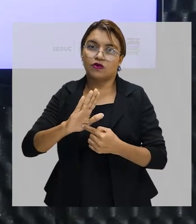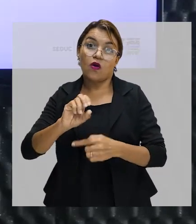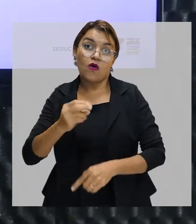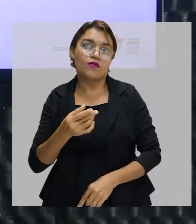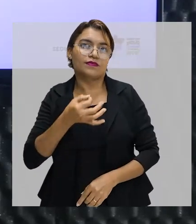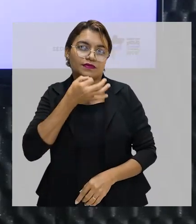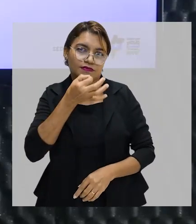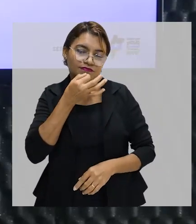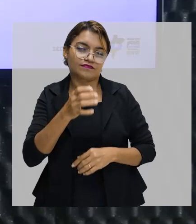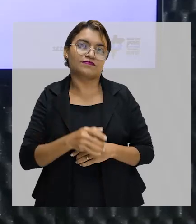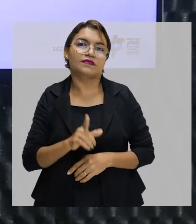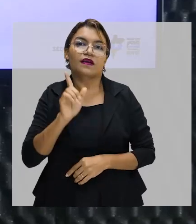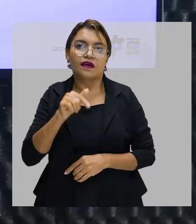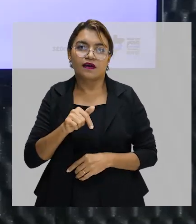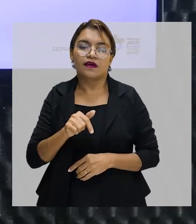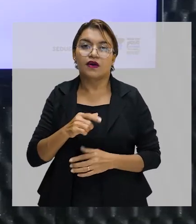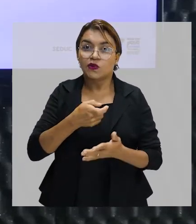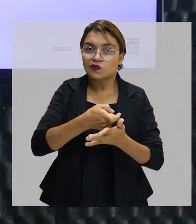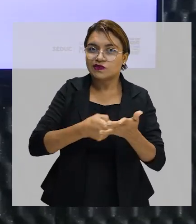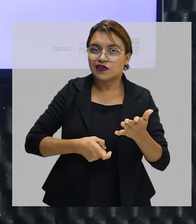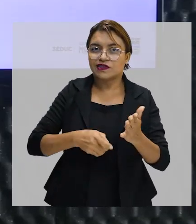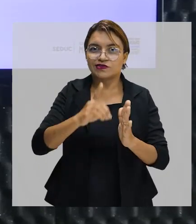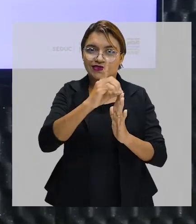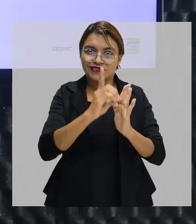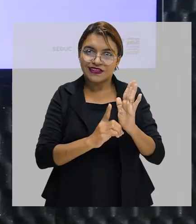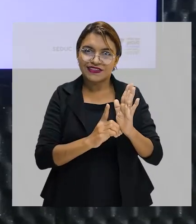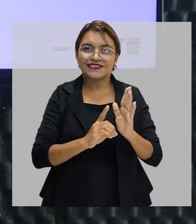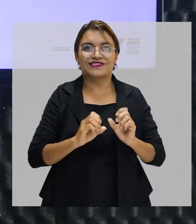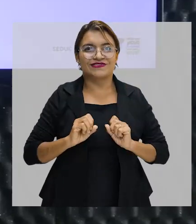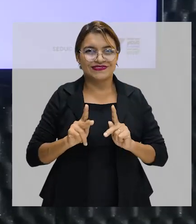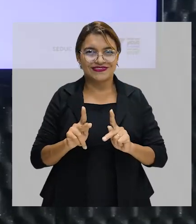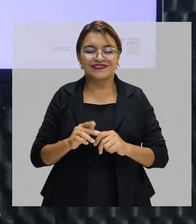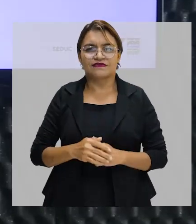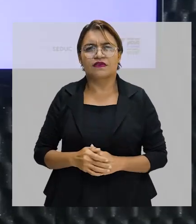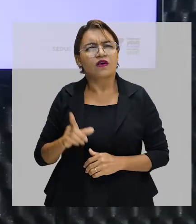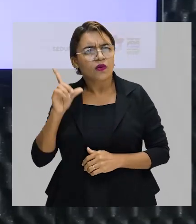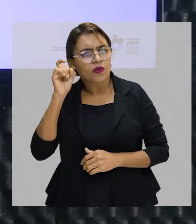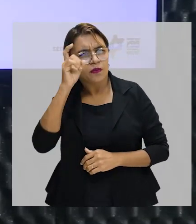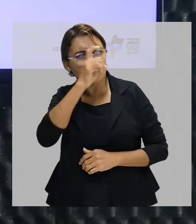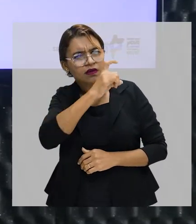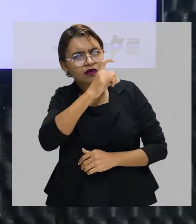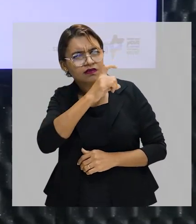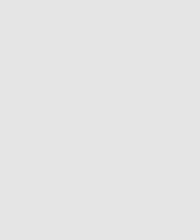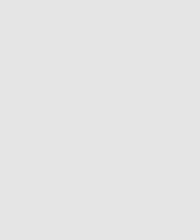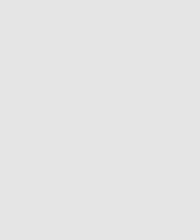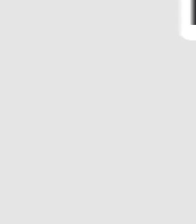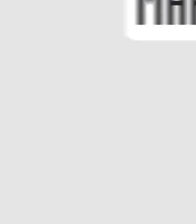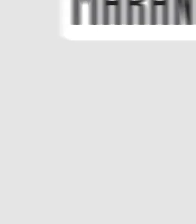argumentativa. Isso é um texto dissertativo. Compliquei?